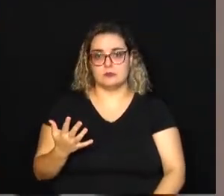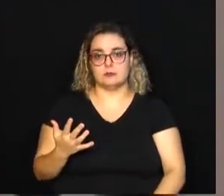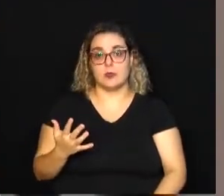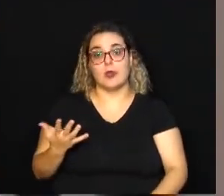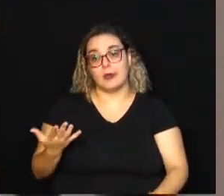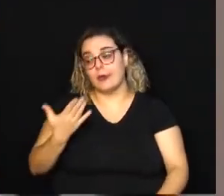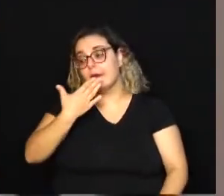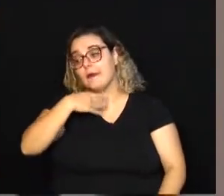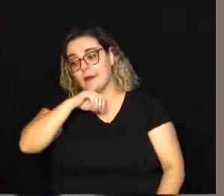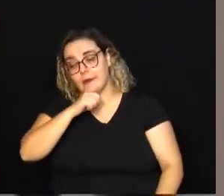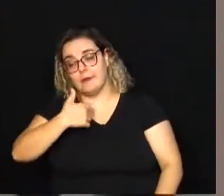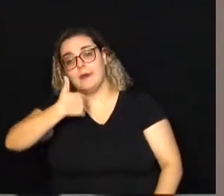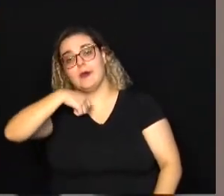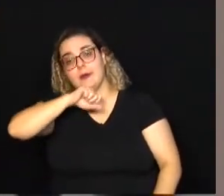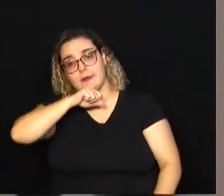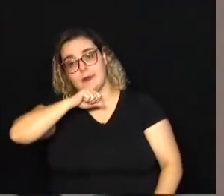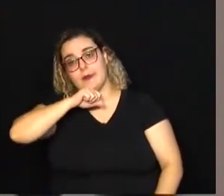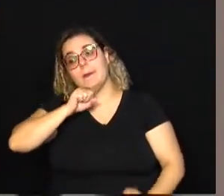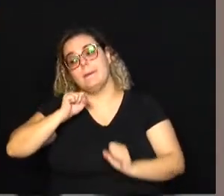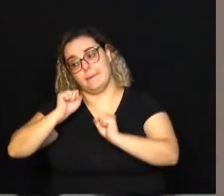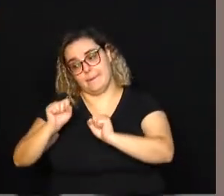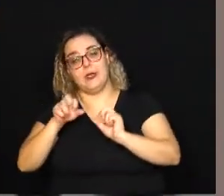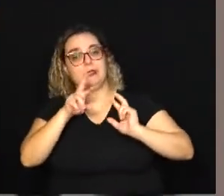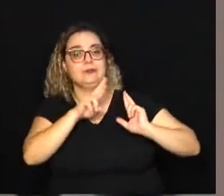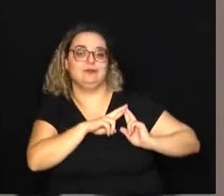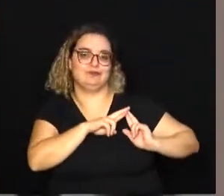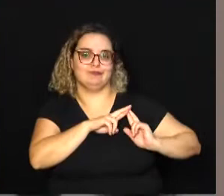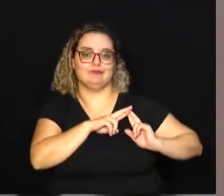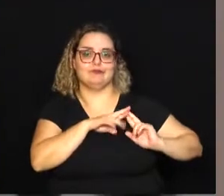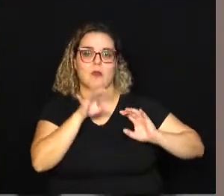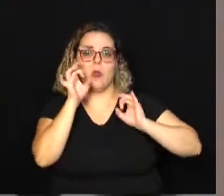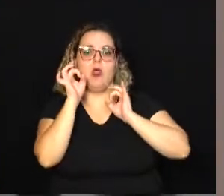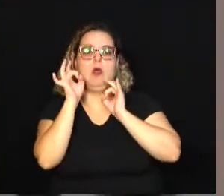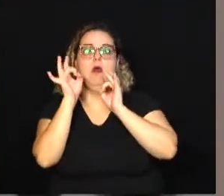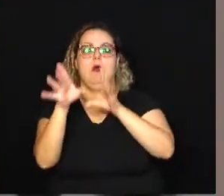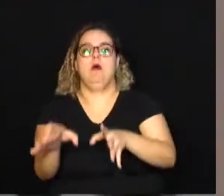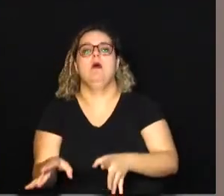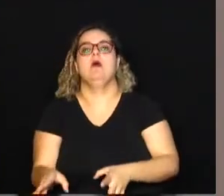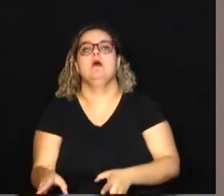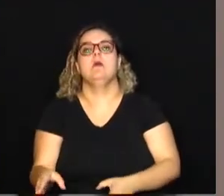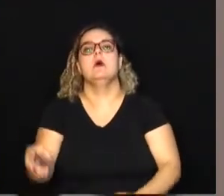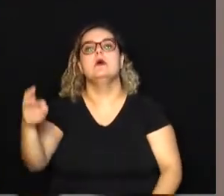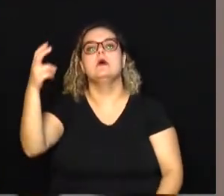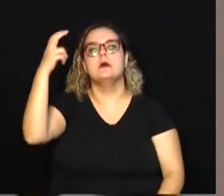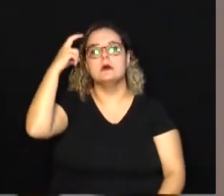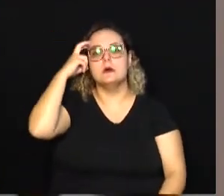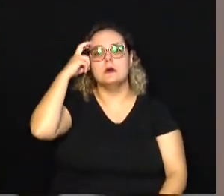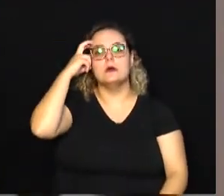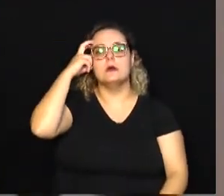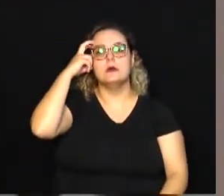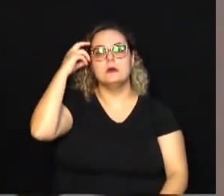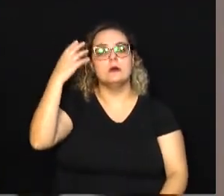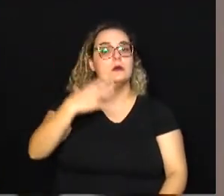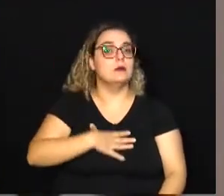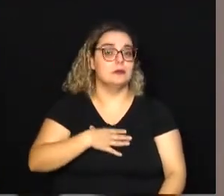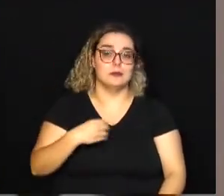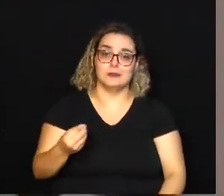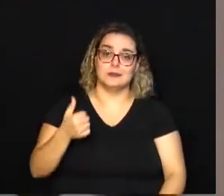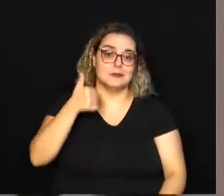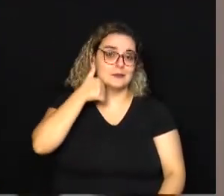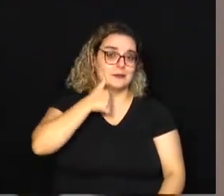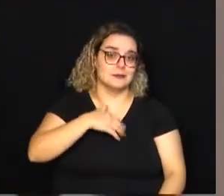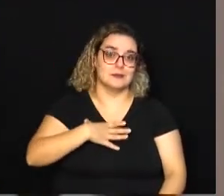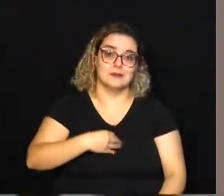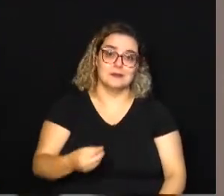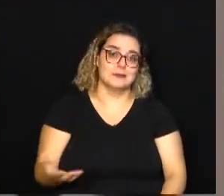pais podem ser responsabilizados como abandono intelectual, por abandonar intelectualmente seus filhos. Então,